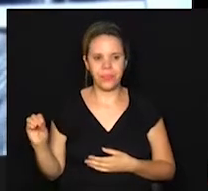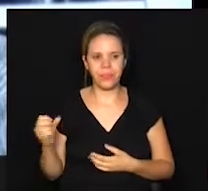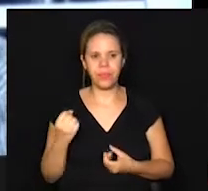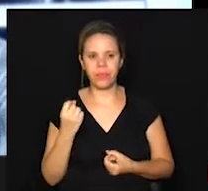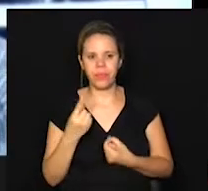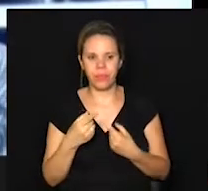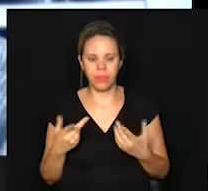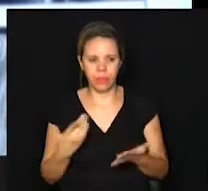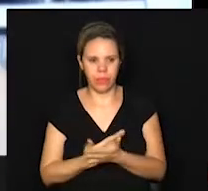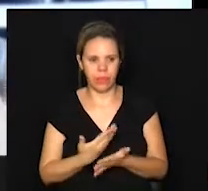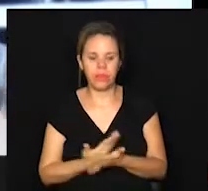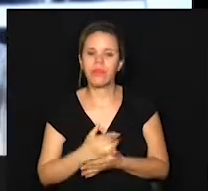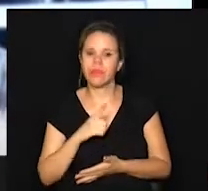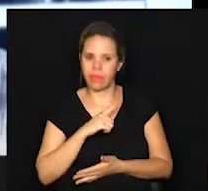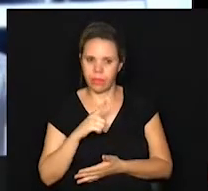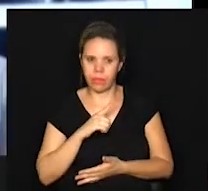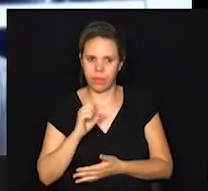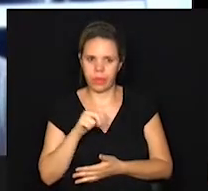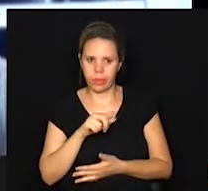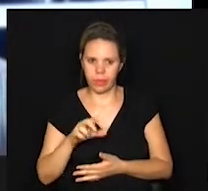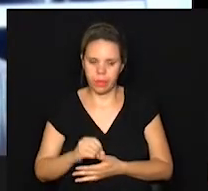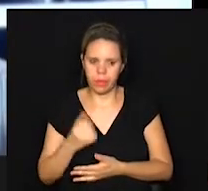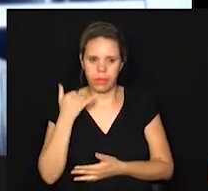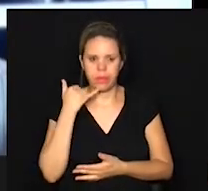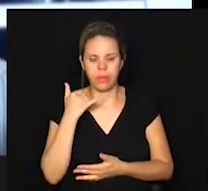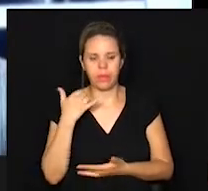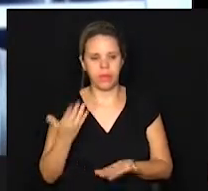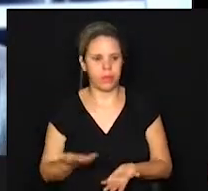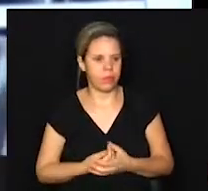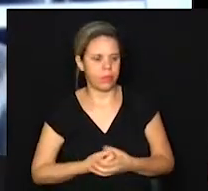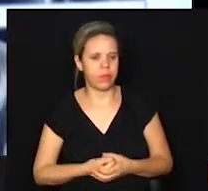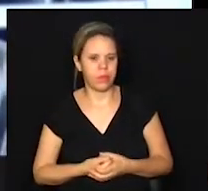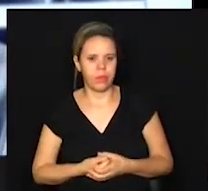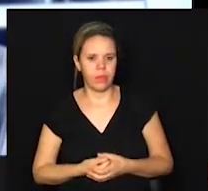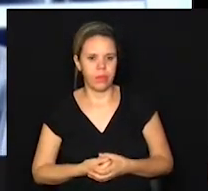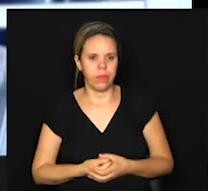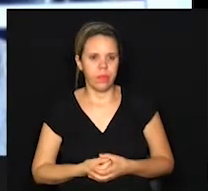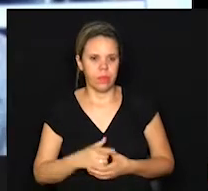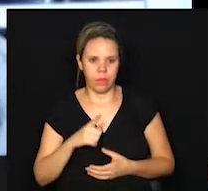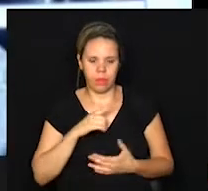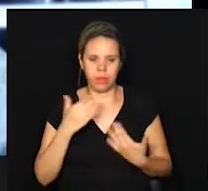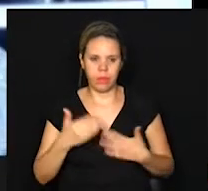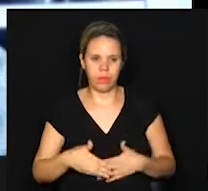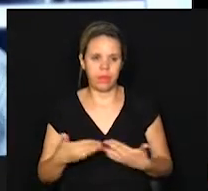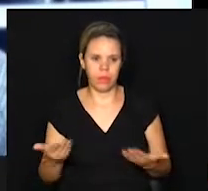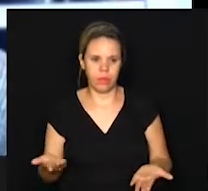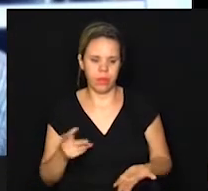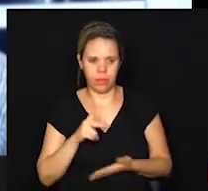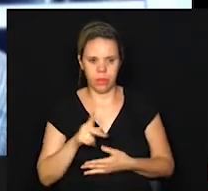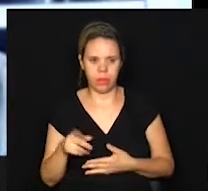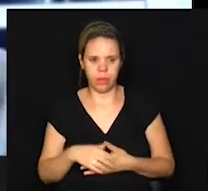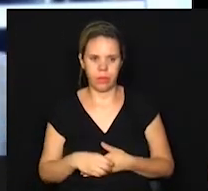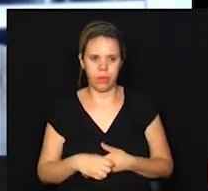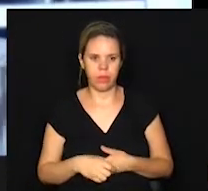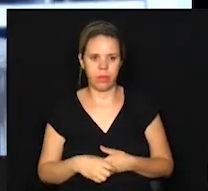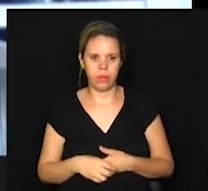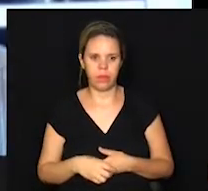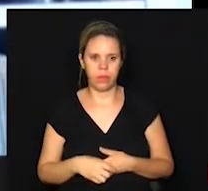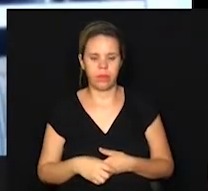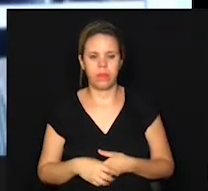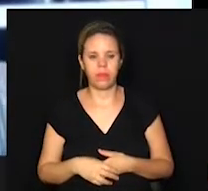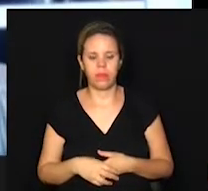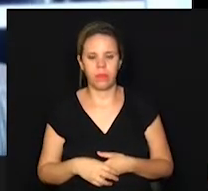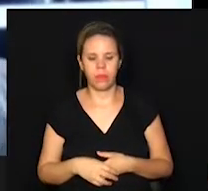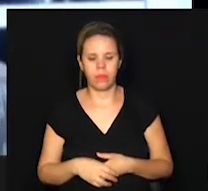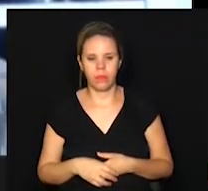coisa de aula a gente vai ter. O Enzo me garantiu por telefone, né? E tem prova disso, presidente, tem prova disso, tá?